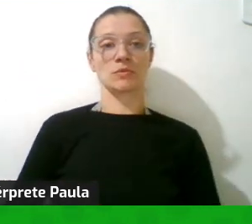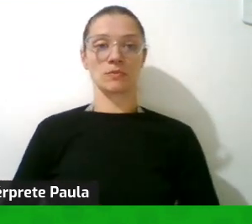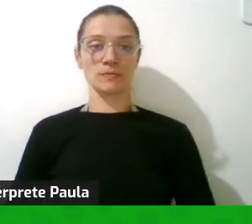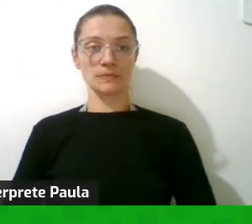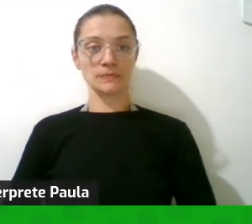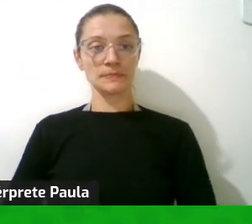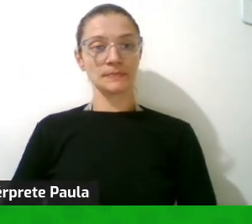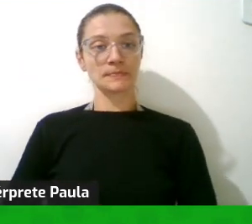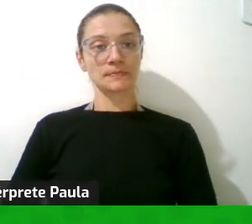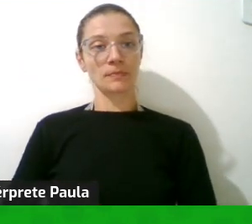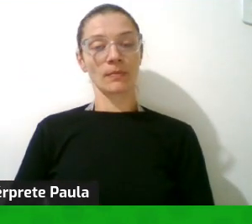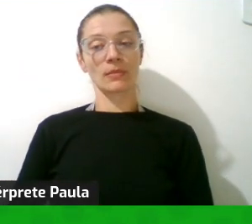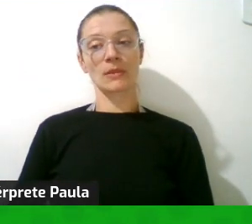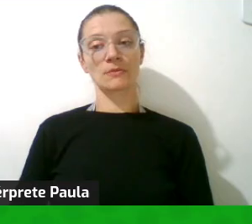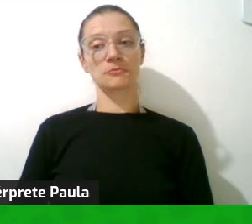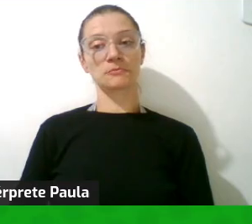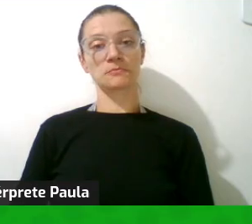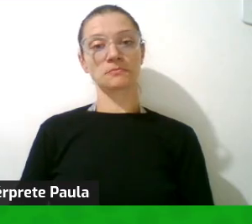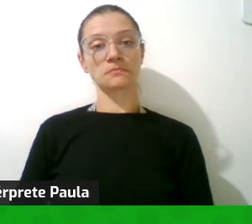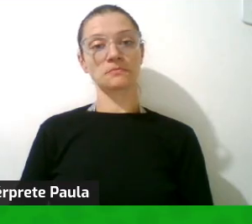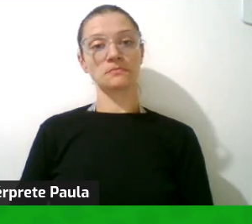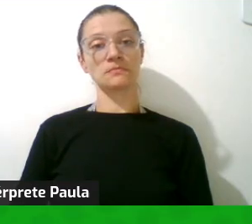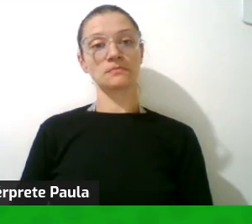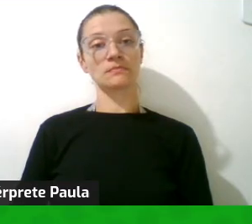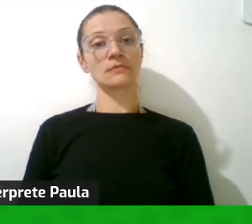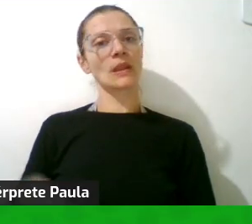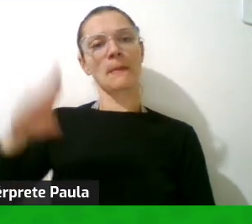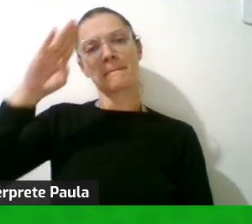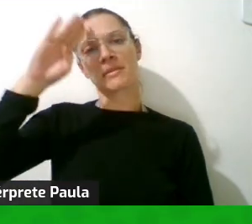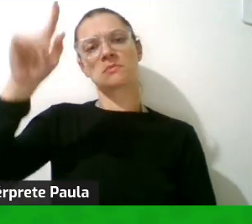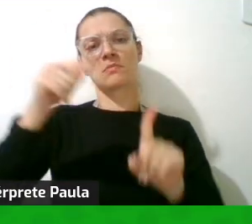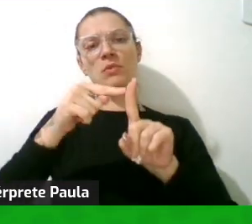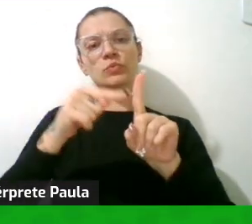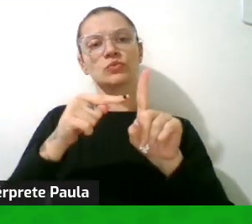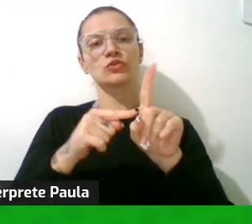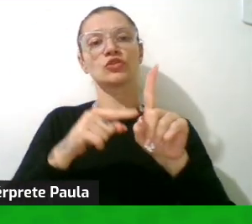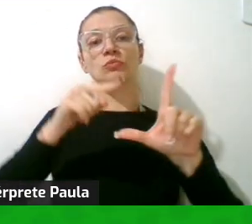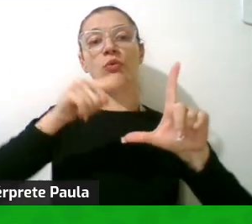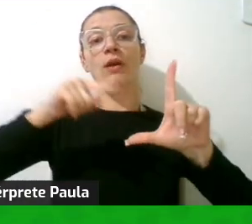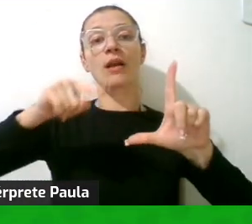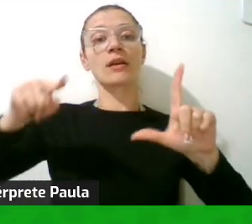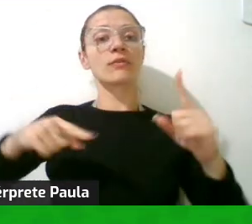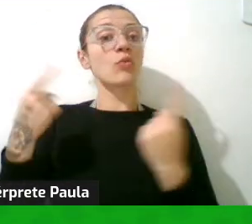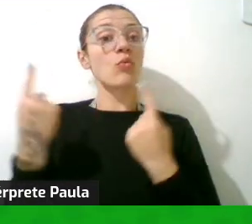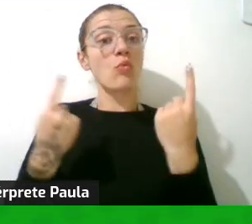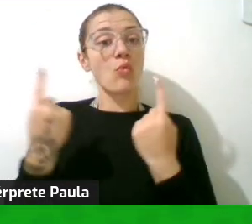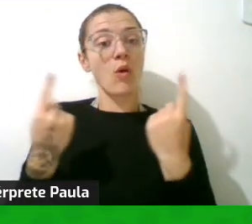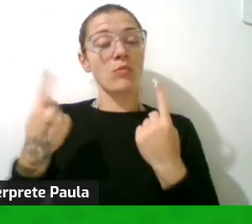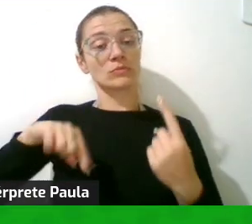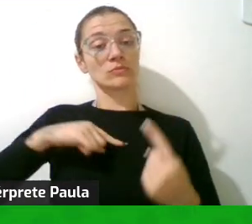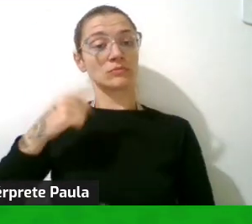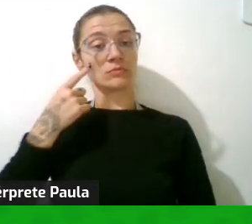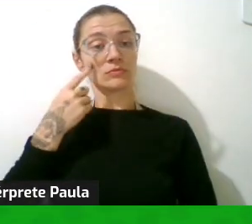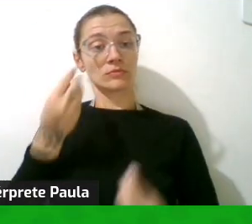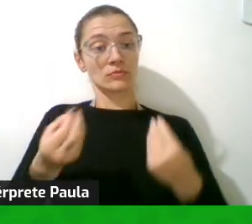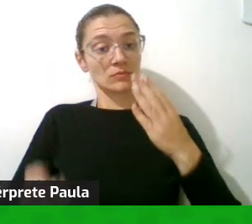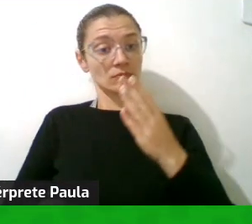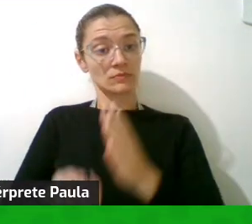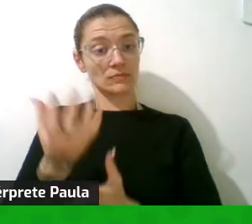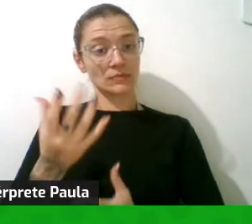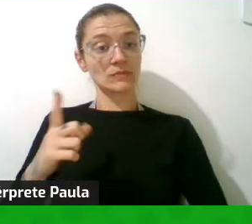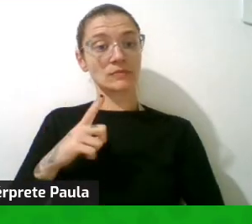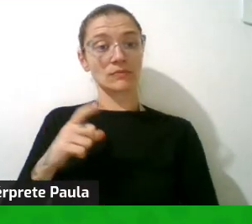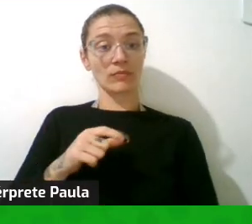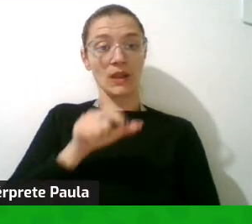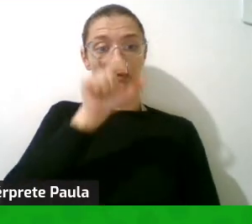Depois aqui, os principais tipos de gráficos que a gente tem. Então, a gente vai ver como criar algum deles, né? Então, a gente tem colunas, que são barras em pé, né? Para